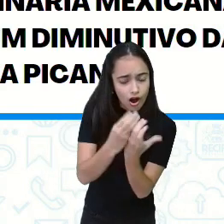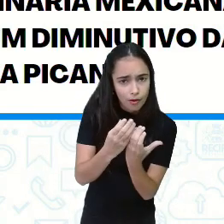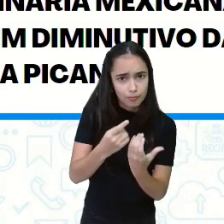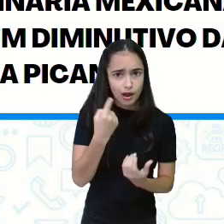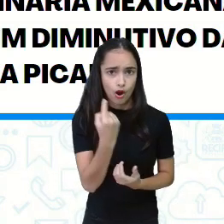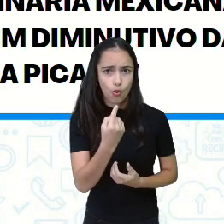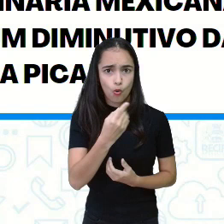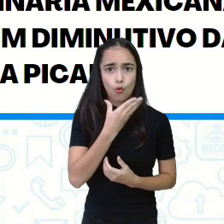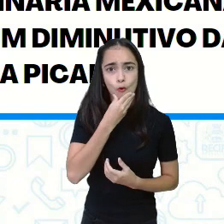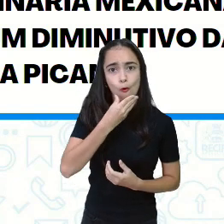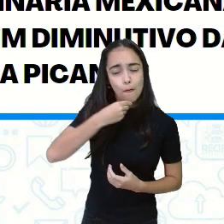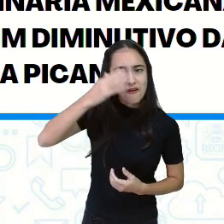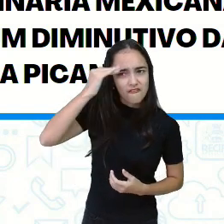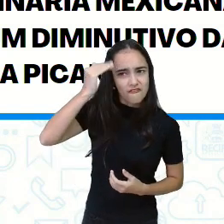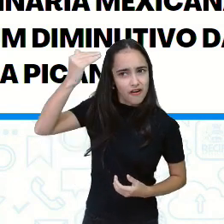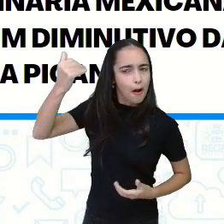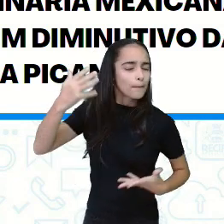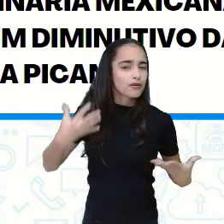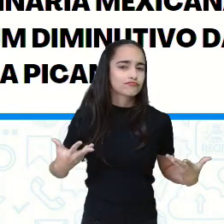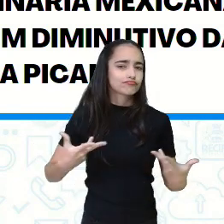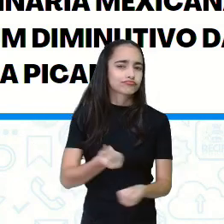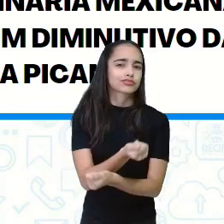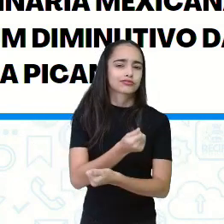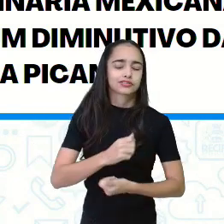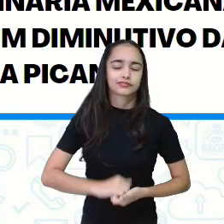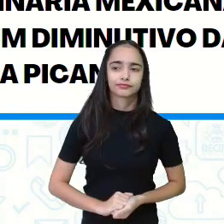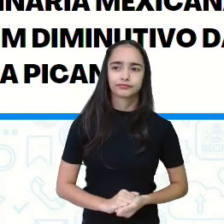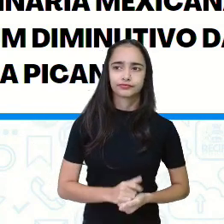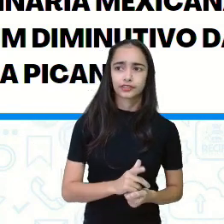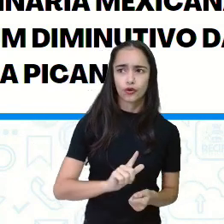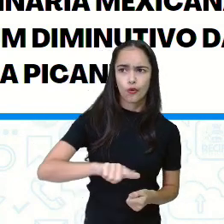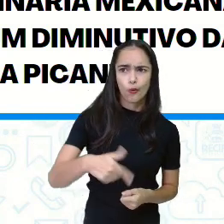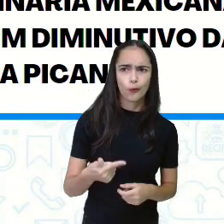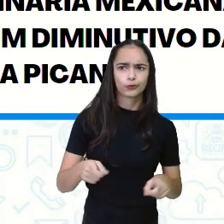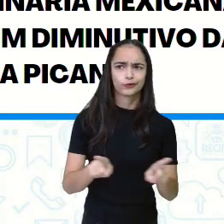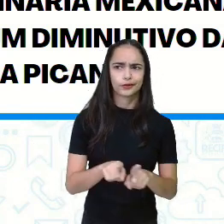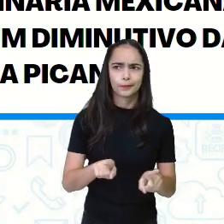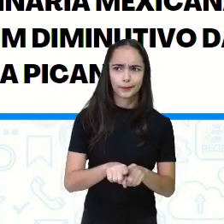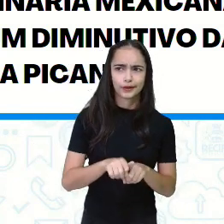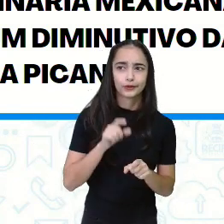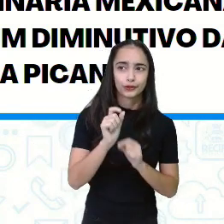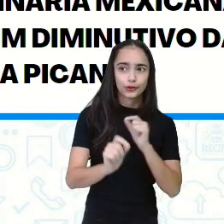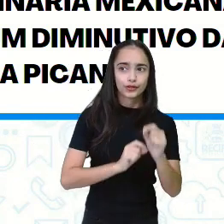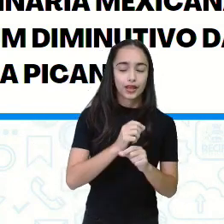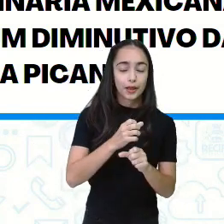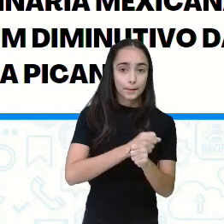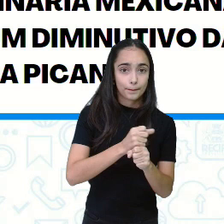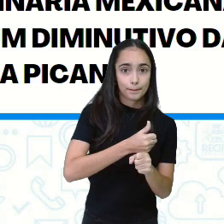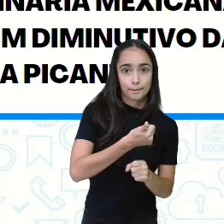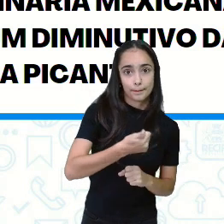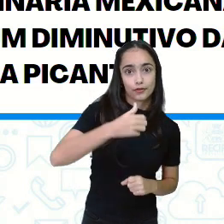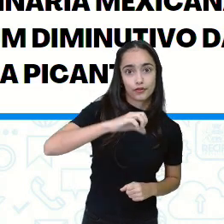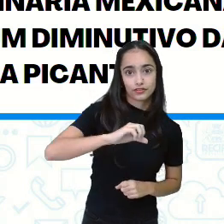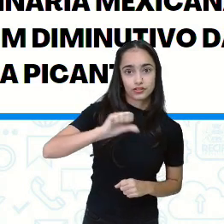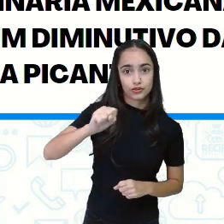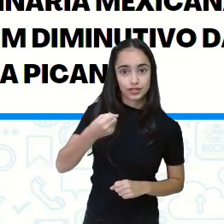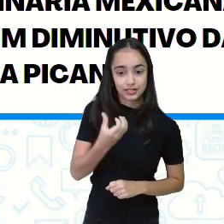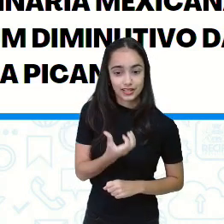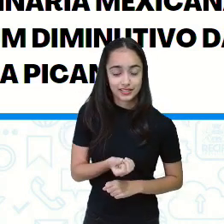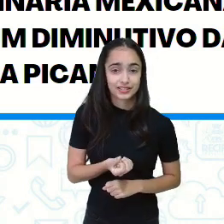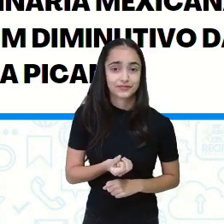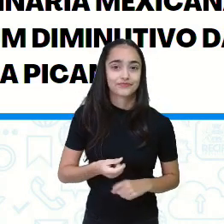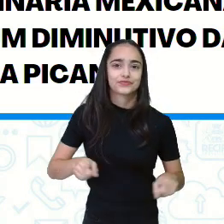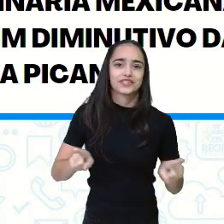né? Já em 86, olha só, mais uma edição do México. E aí... A Argentina também foi